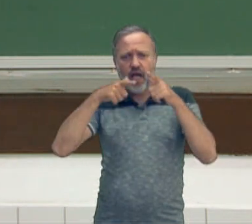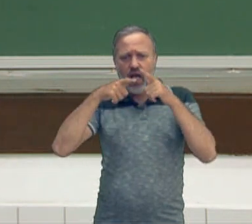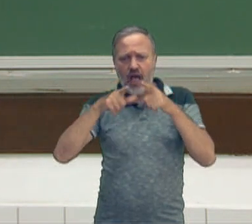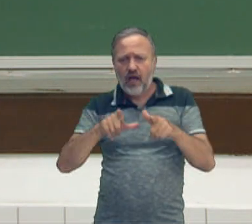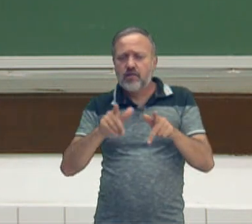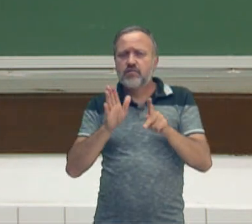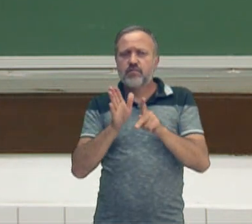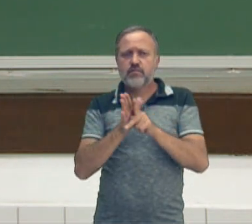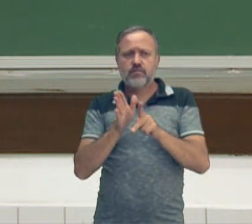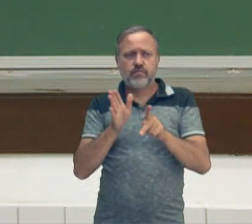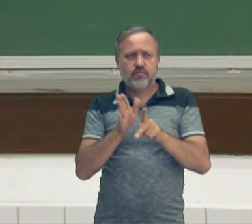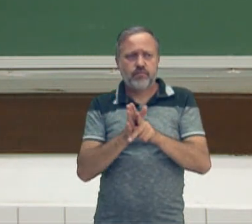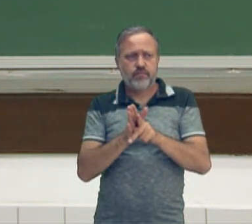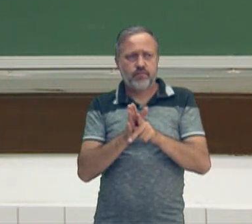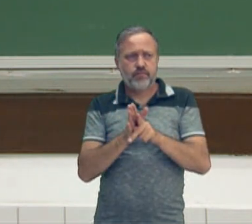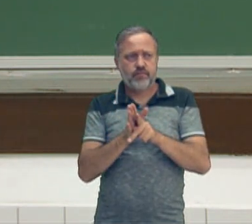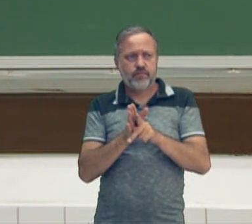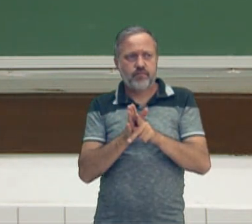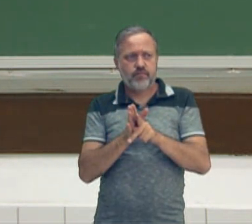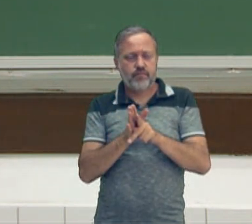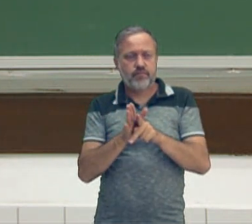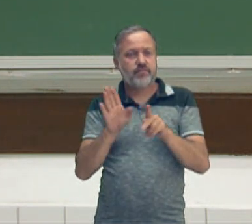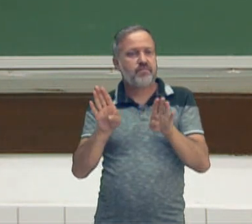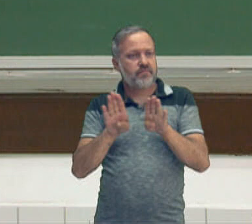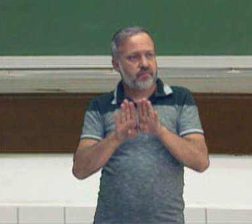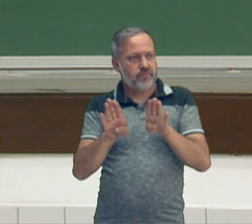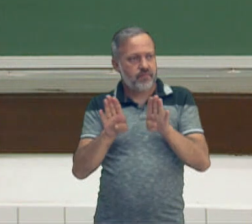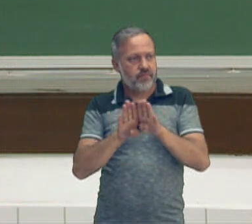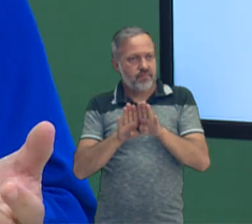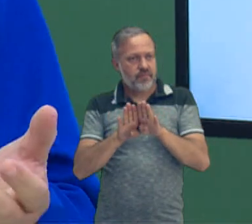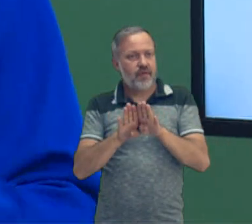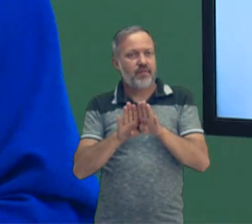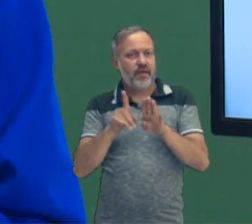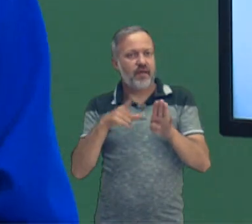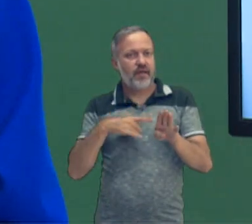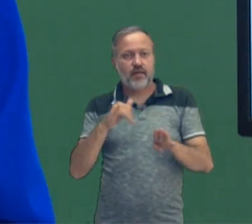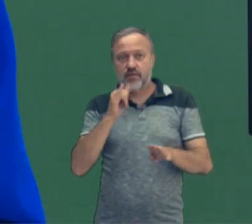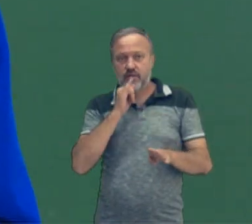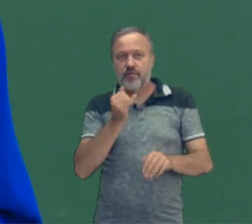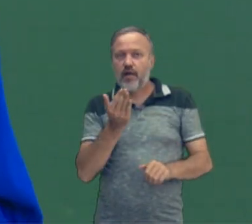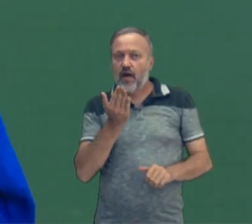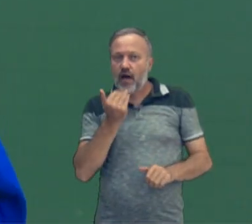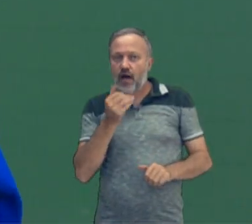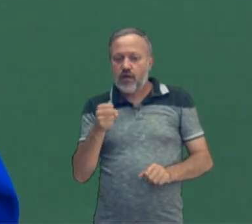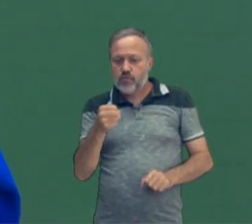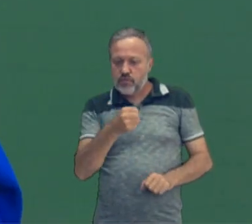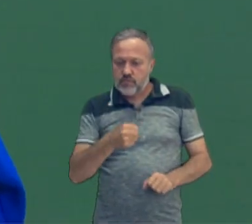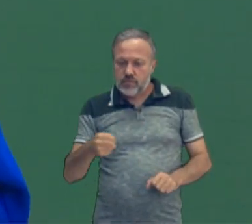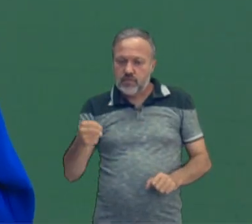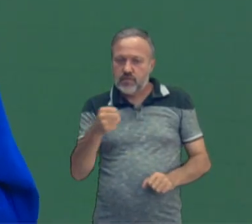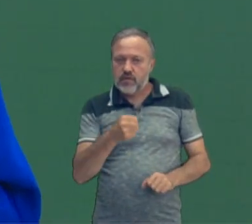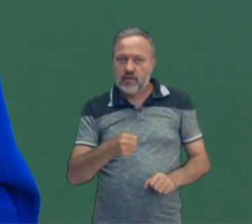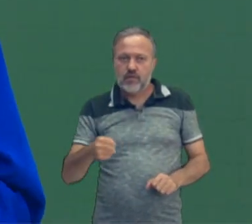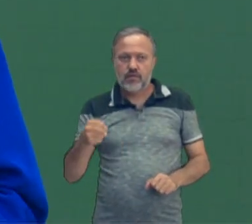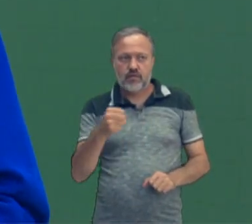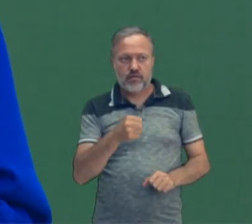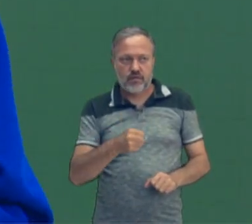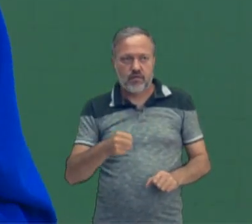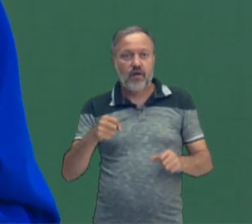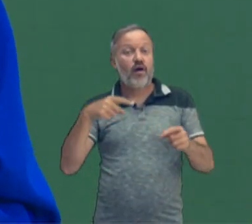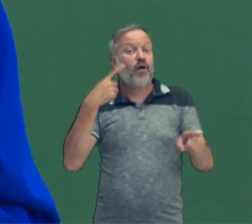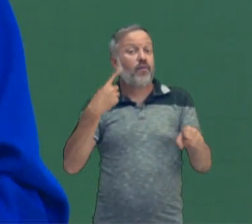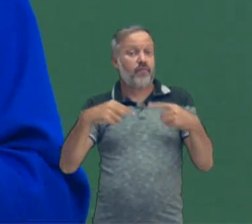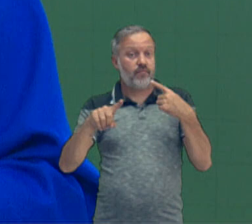diferenciados, ok? E, consequentemente, costumes, como a culinária, como, por exemplo, a